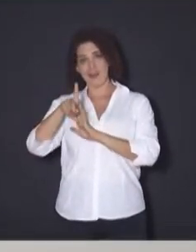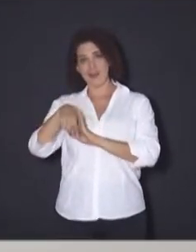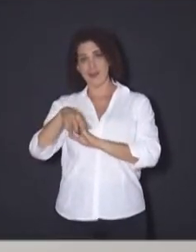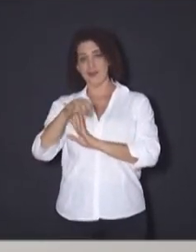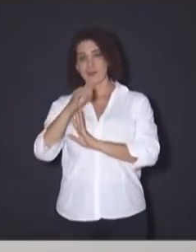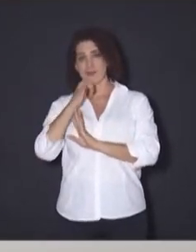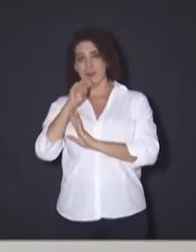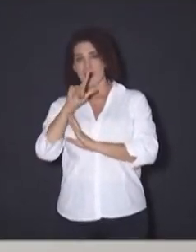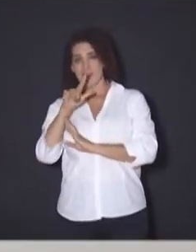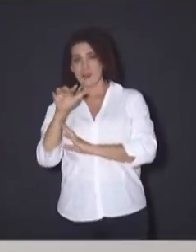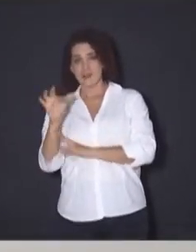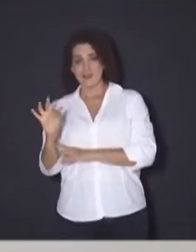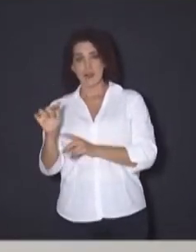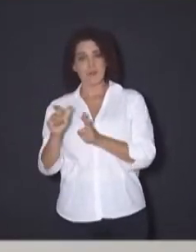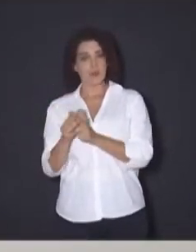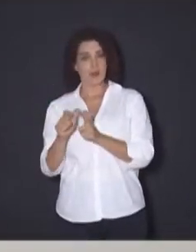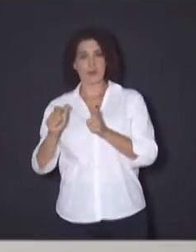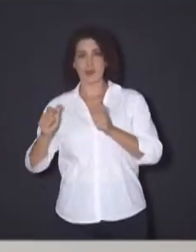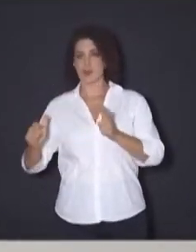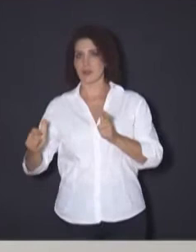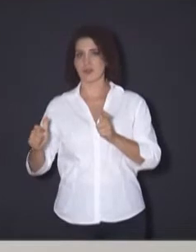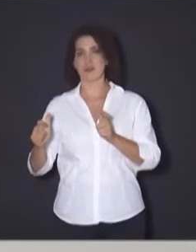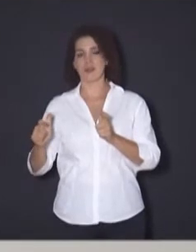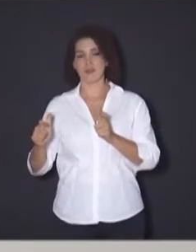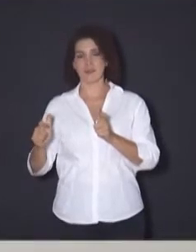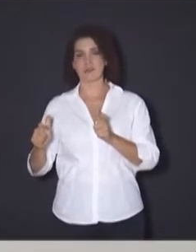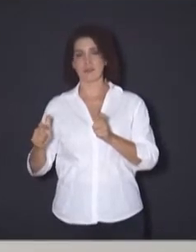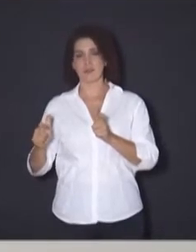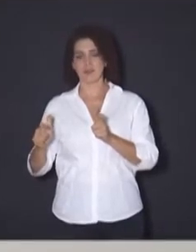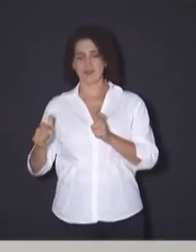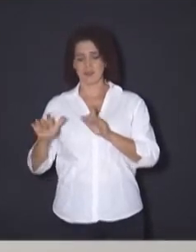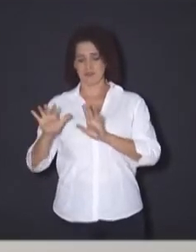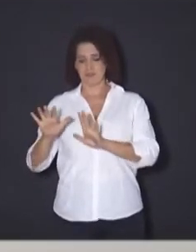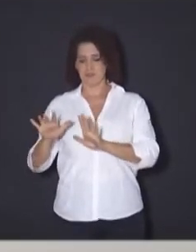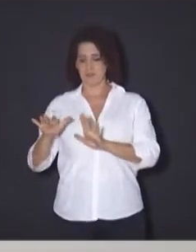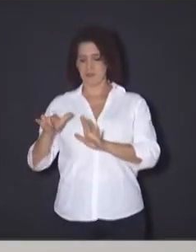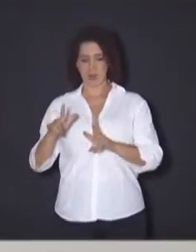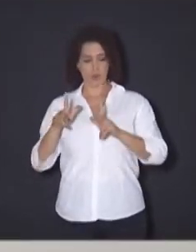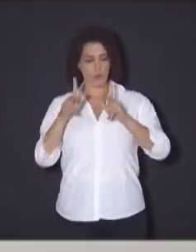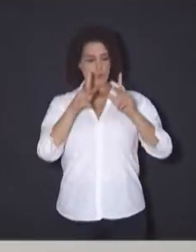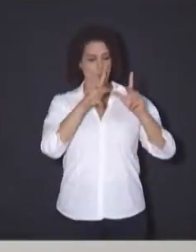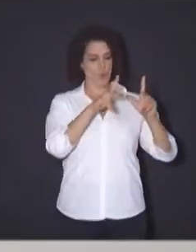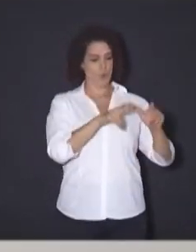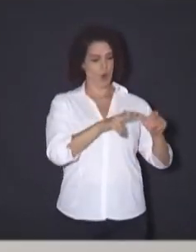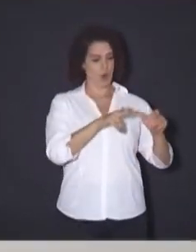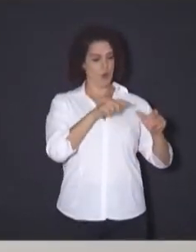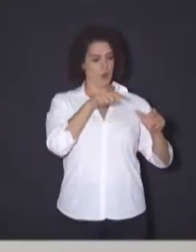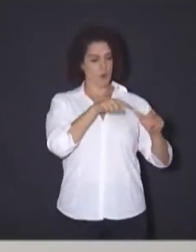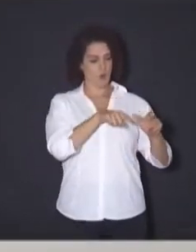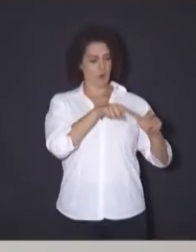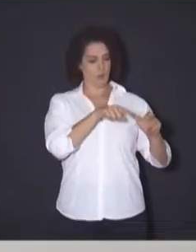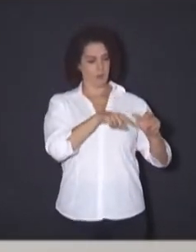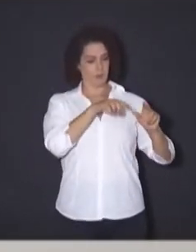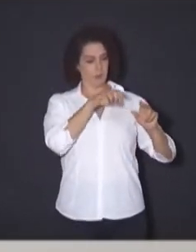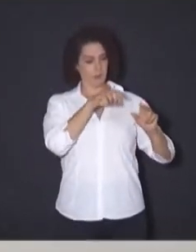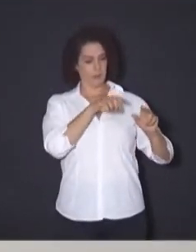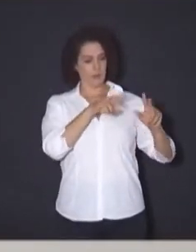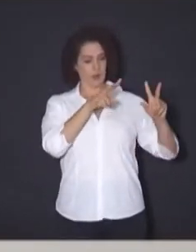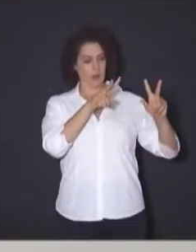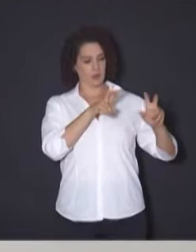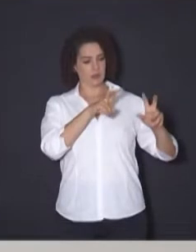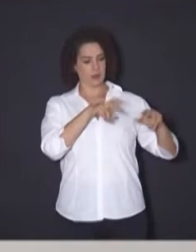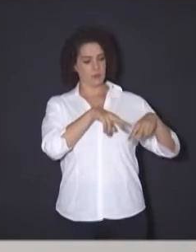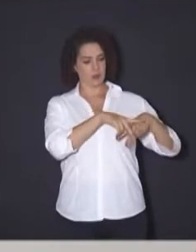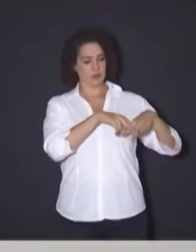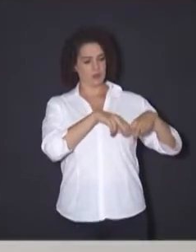salvador em sua grande maioria é a mesma coisa de você trabalhar numa colônia em uma pequena